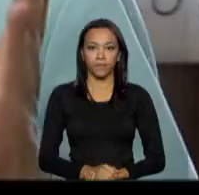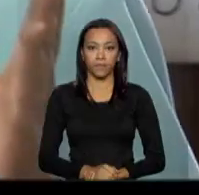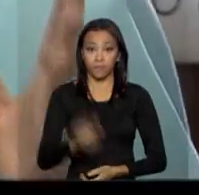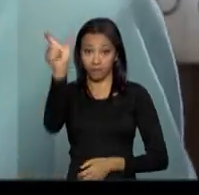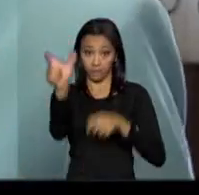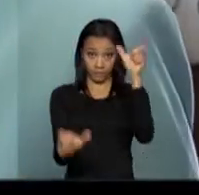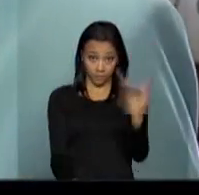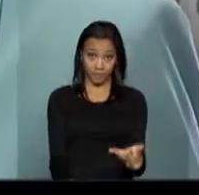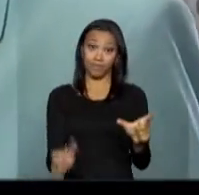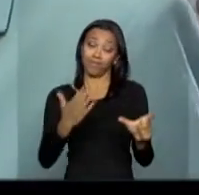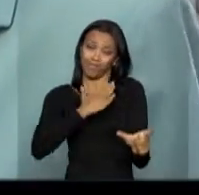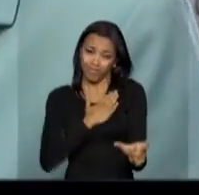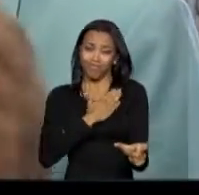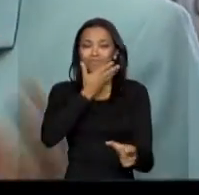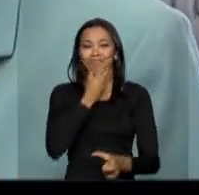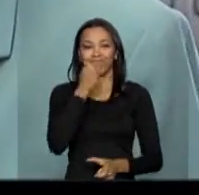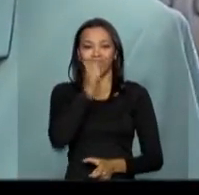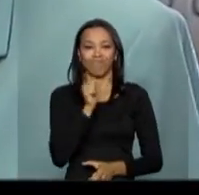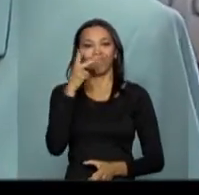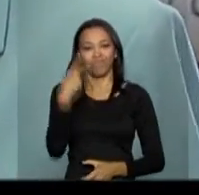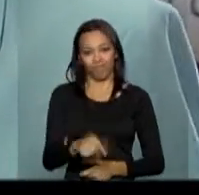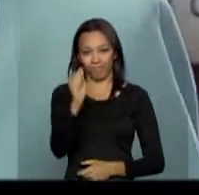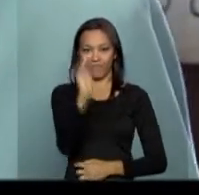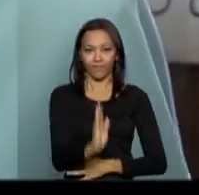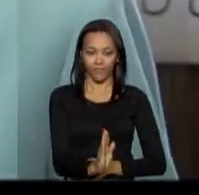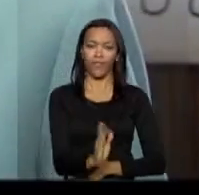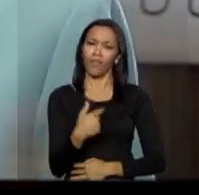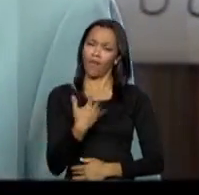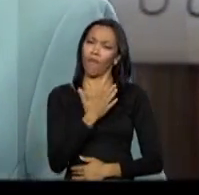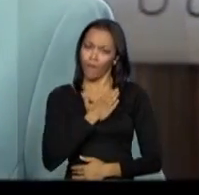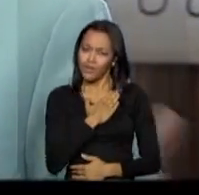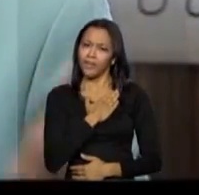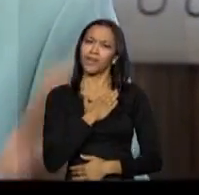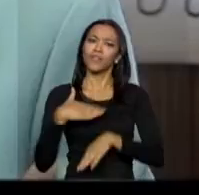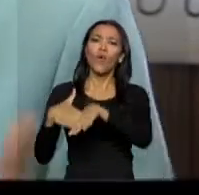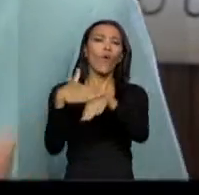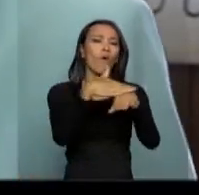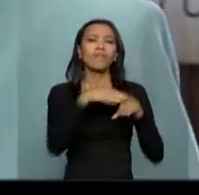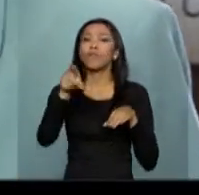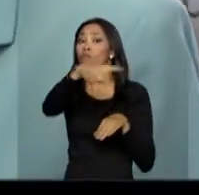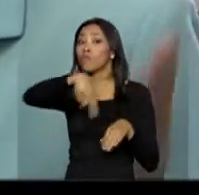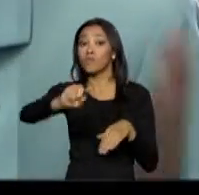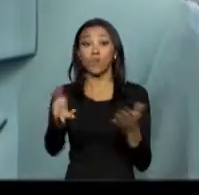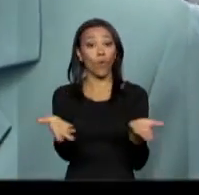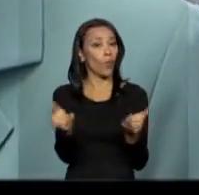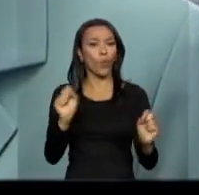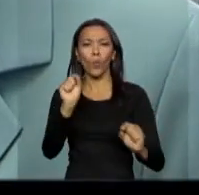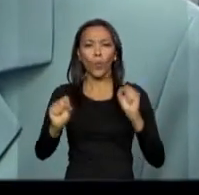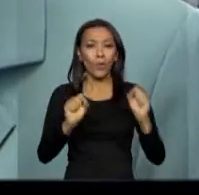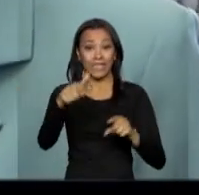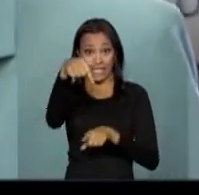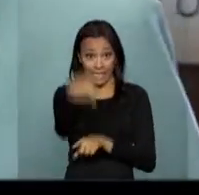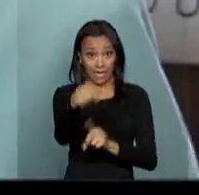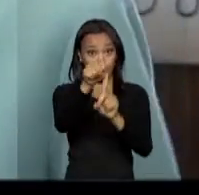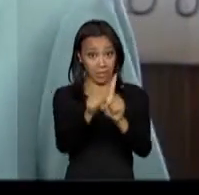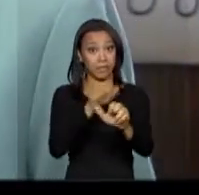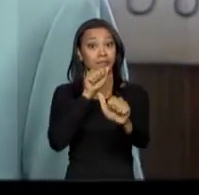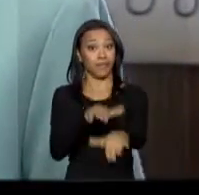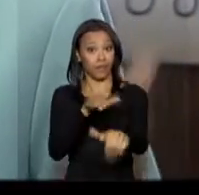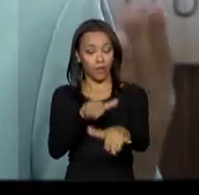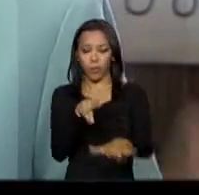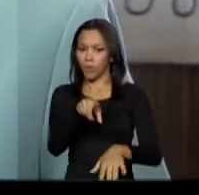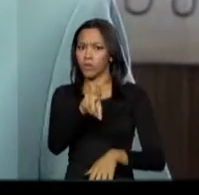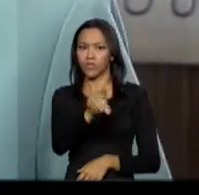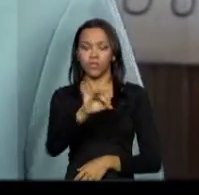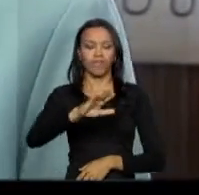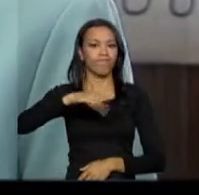Meus queridos brasileiros e brasileiras, eu gostaria de conversar com vocês hoje, 7 de setembro, que é a